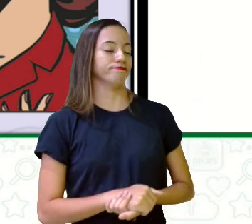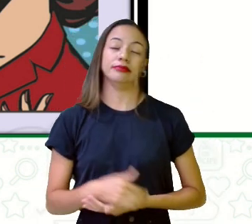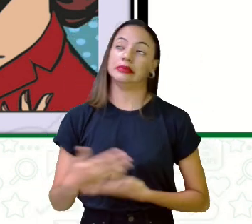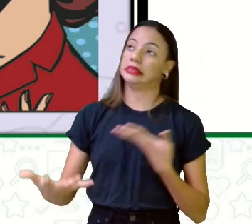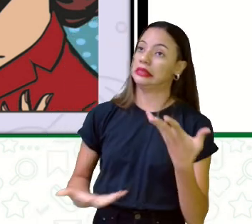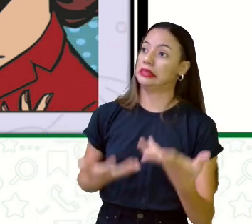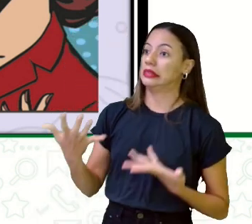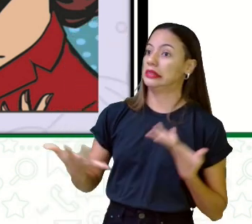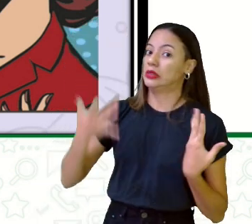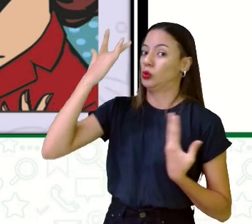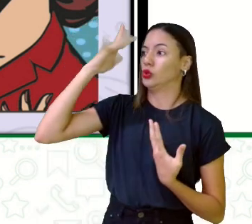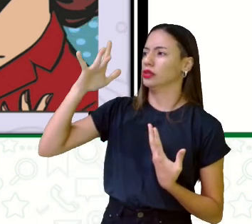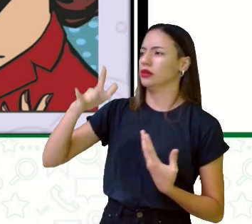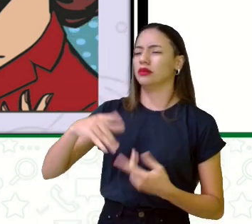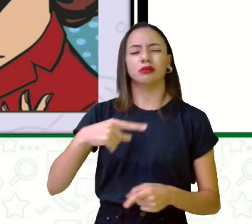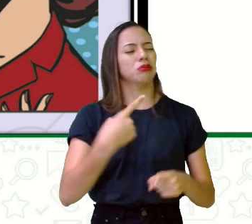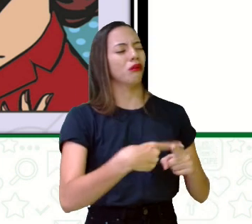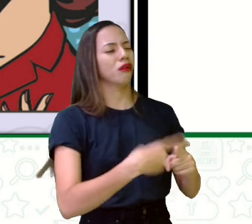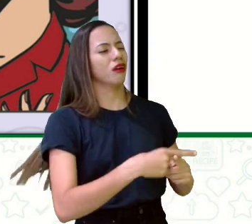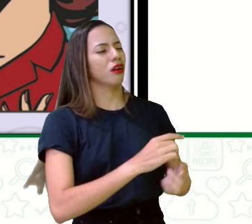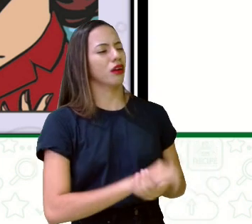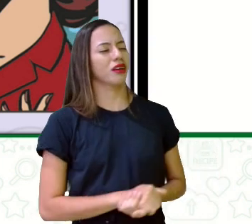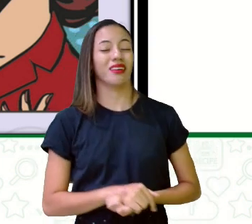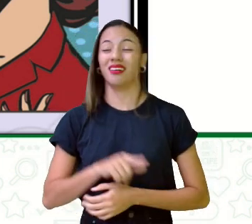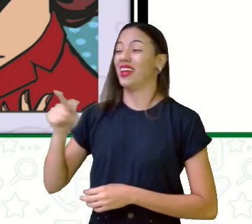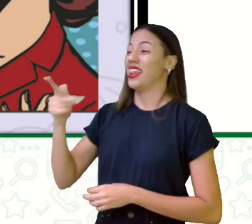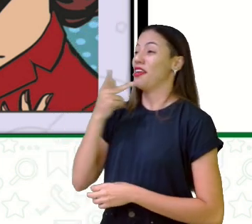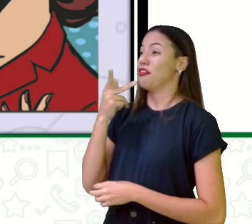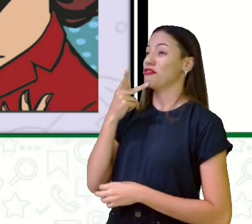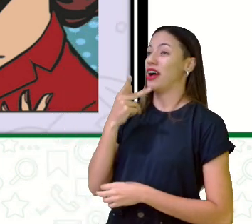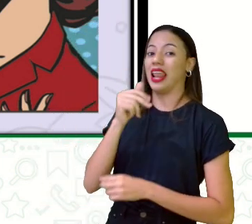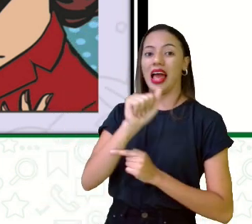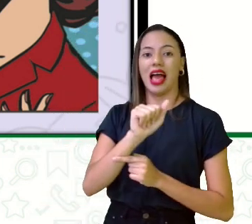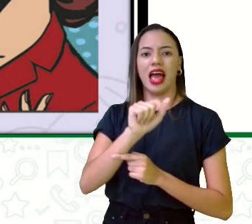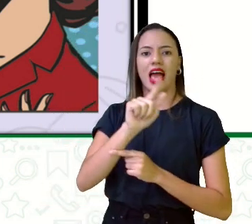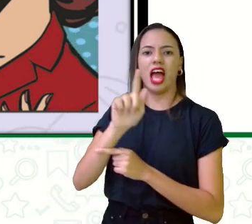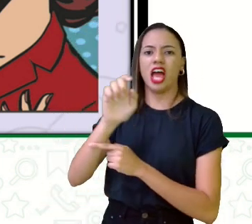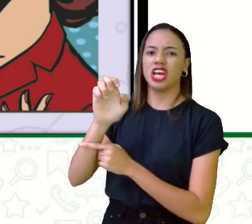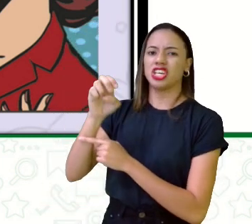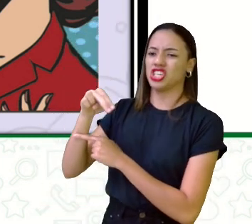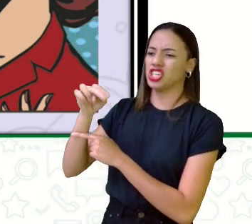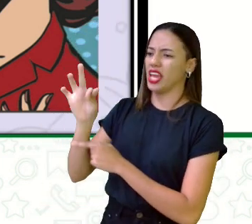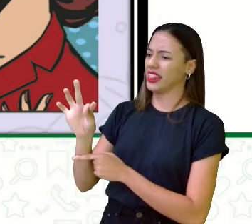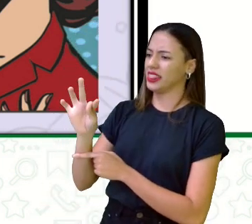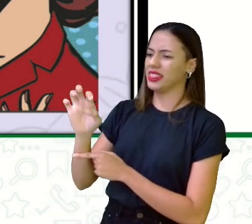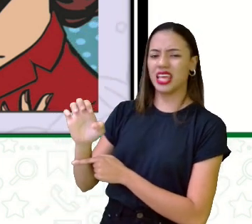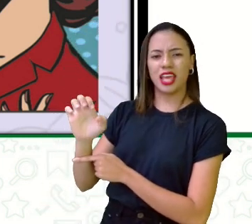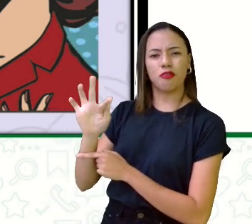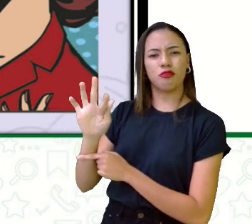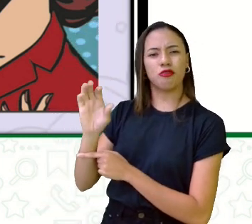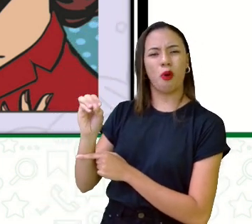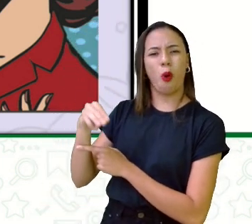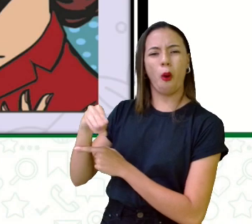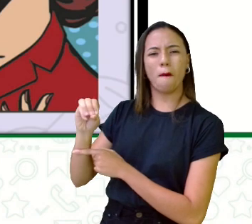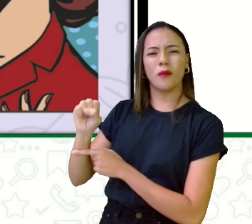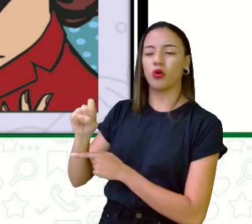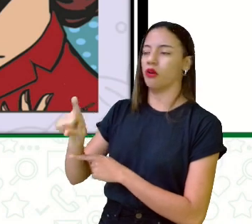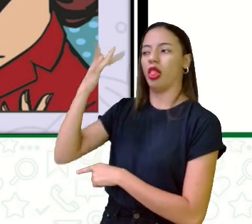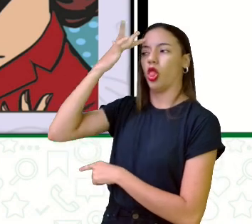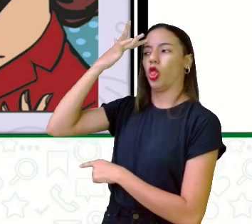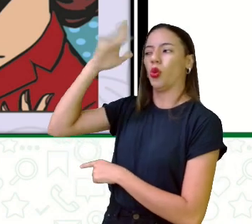bem. Por quê? Ele fala, a gente fomos. Não sabe gramática. Olha